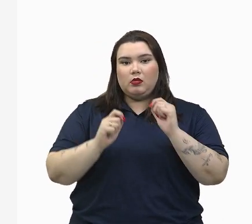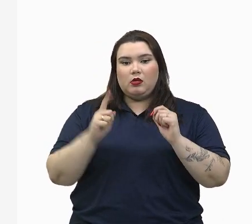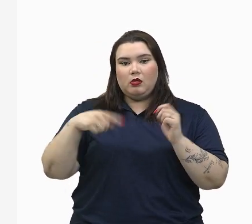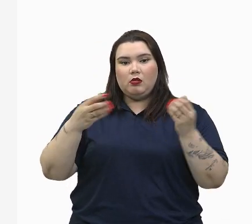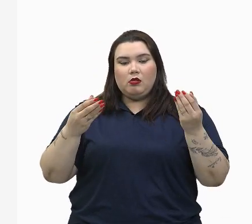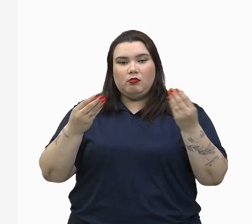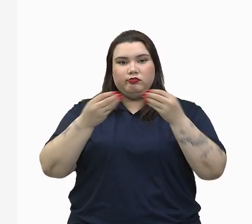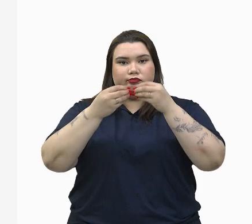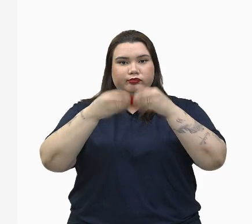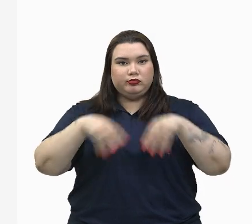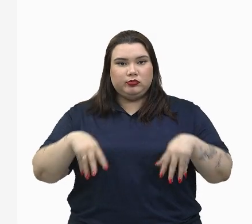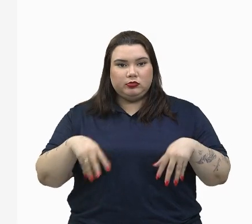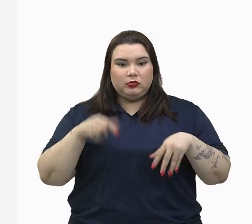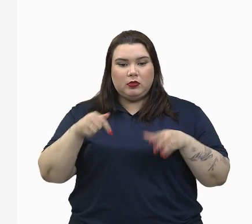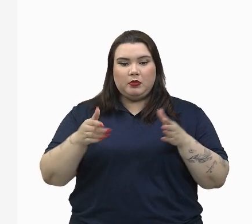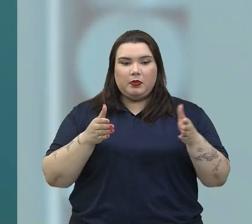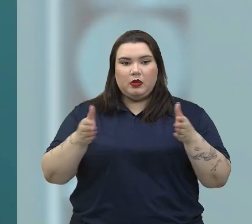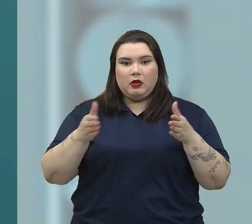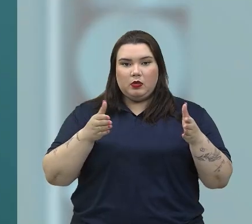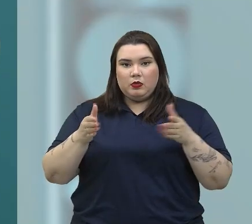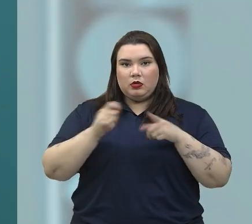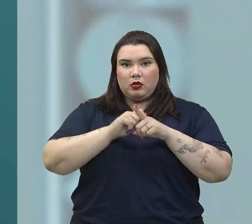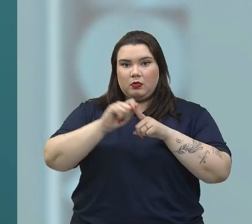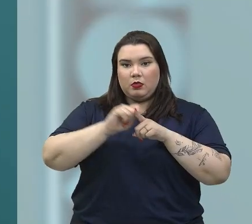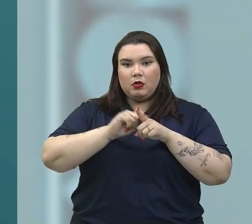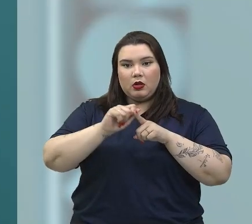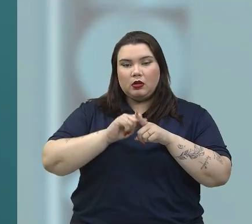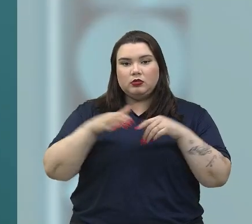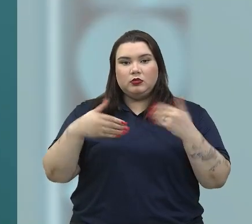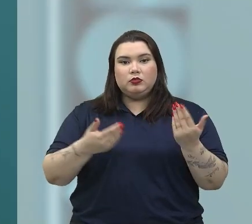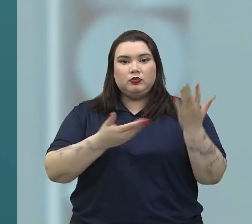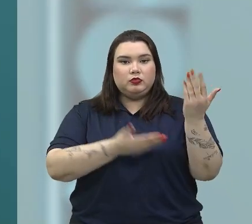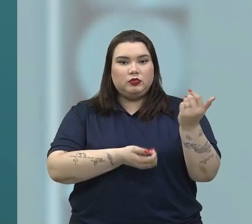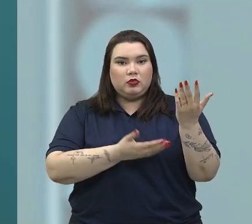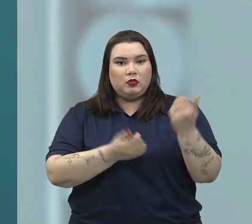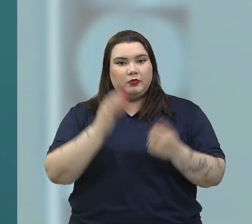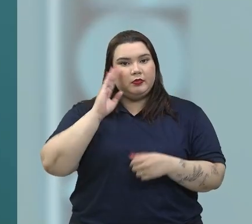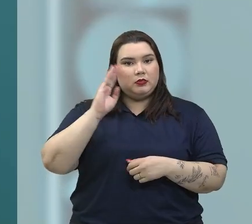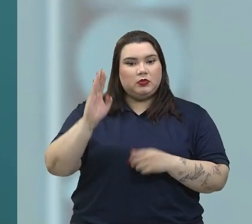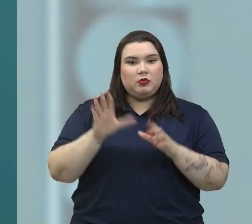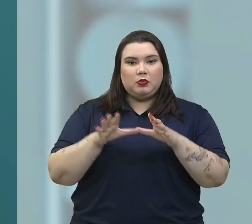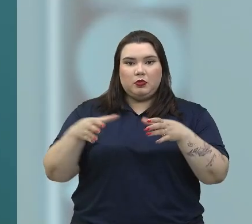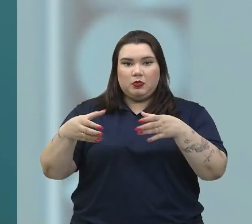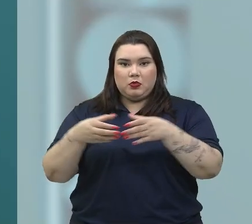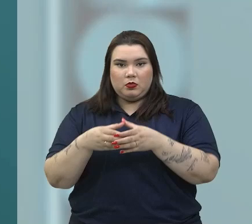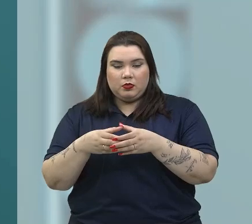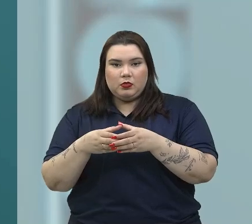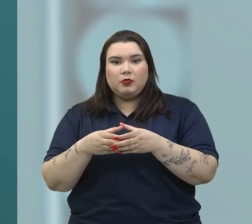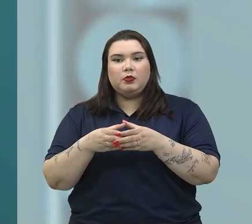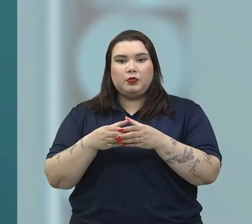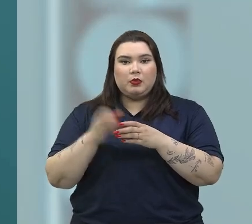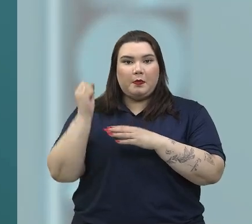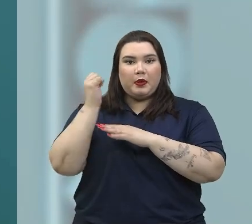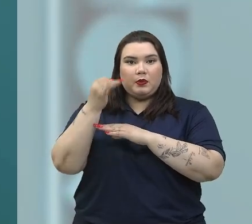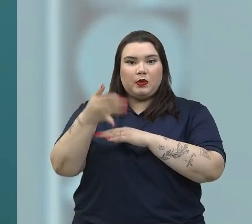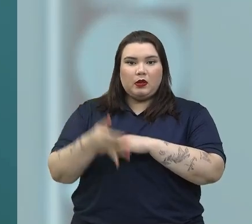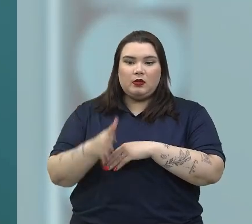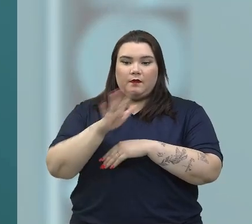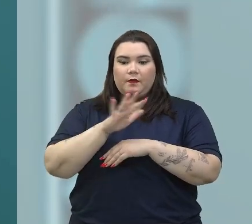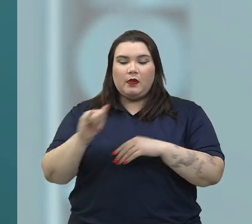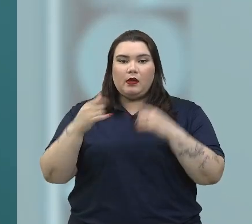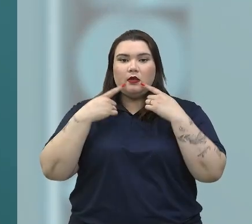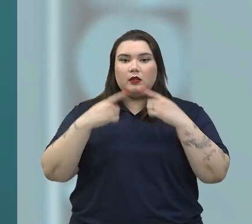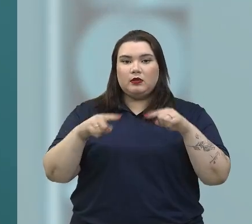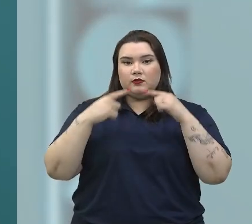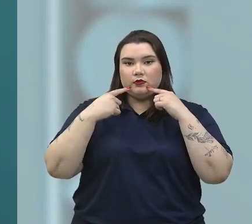decadência pós-borracha aqui, e aí os jovens, sobretudo do Clube da Madrugada, vão fazer essa crítica,